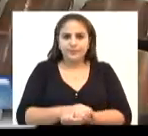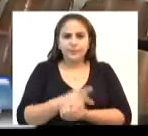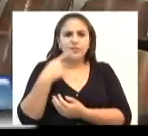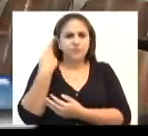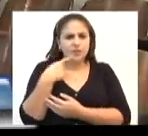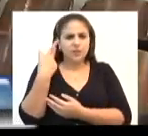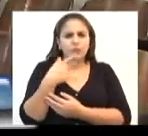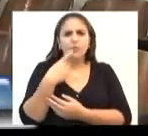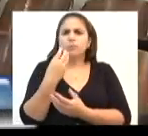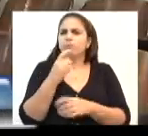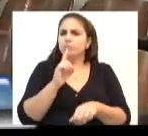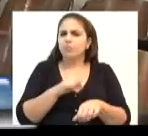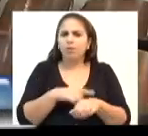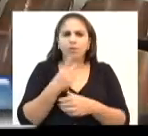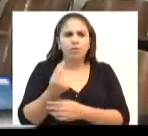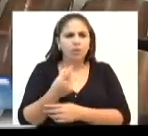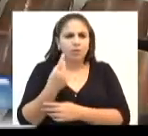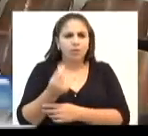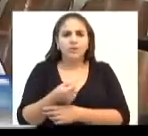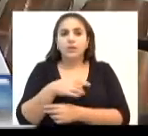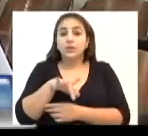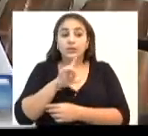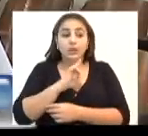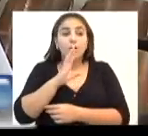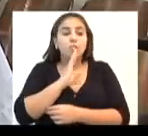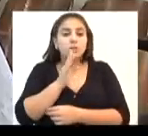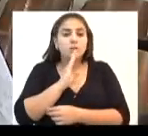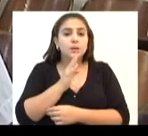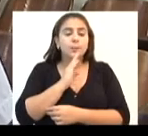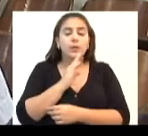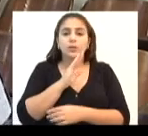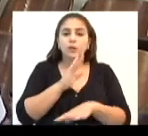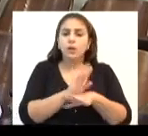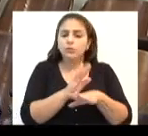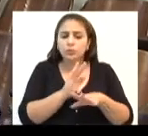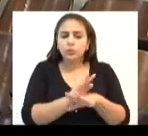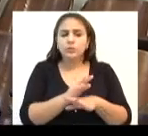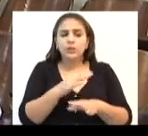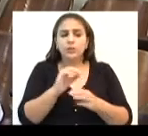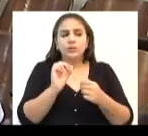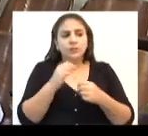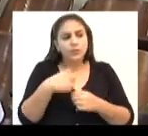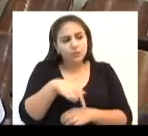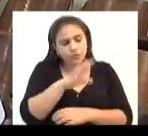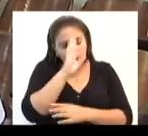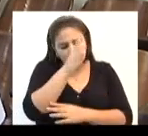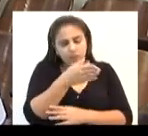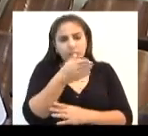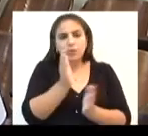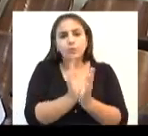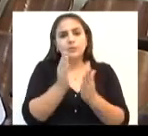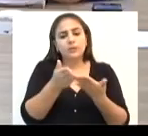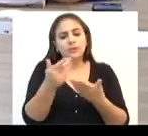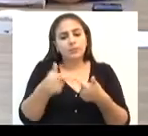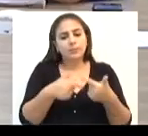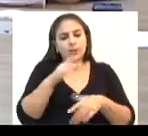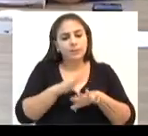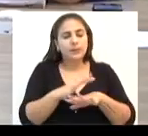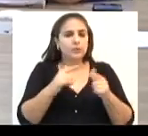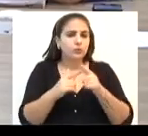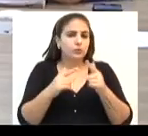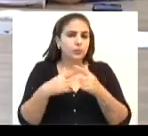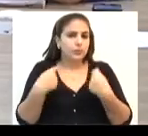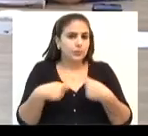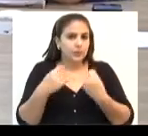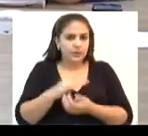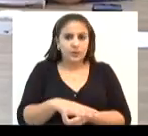alguma especialização, algum conhecimento, já vai canalizado para aquela comissão que trabalha mais esse tipo de demanda. Então chega no momento